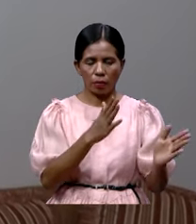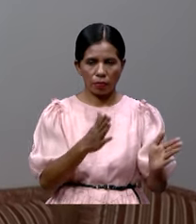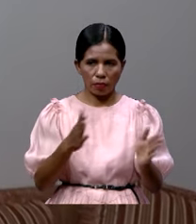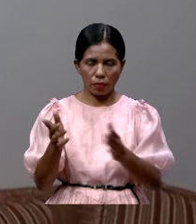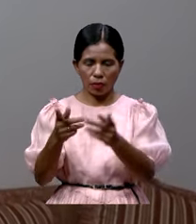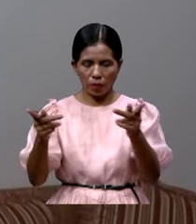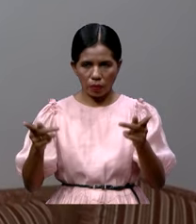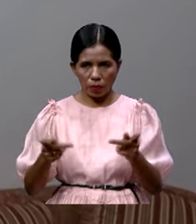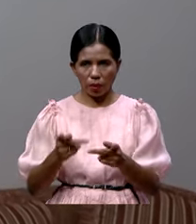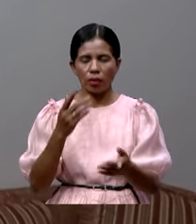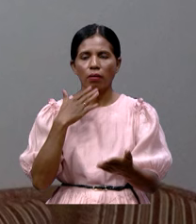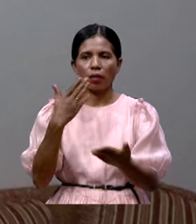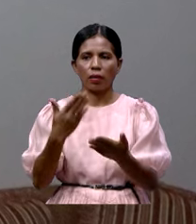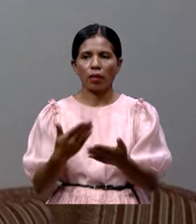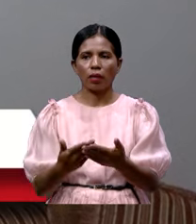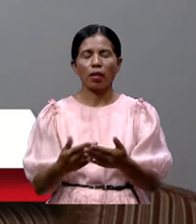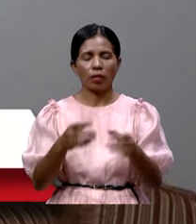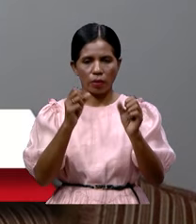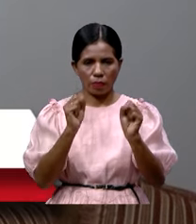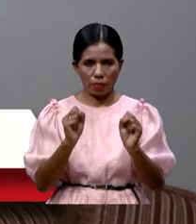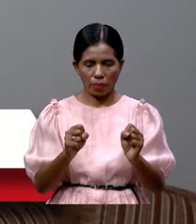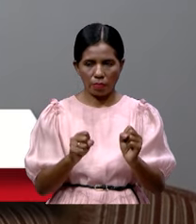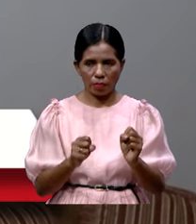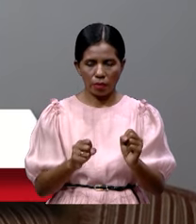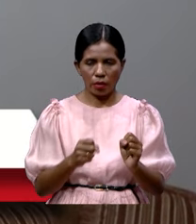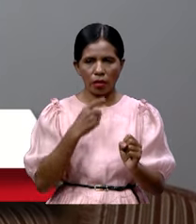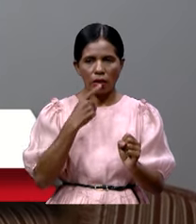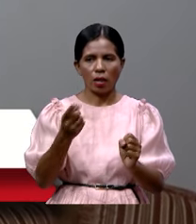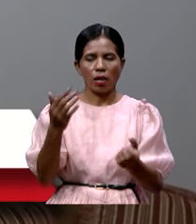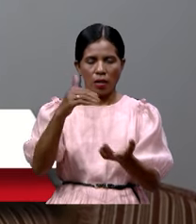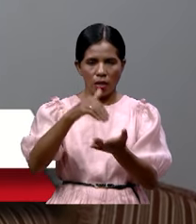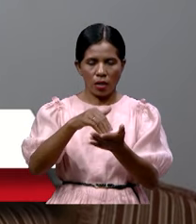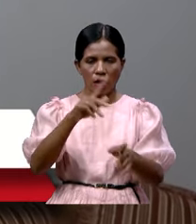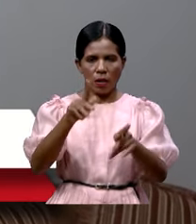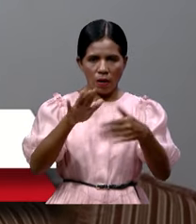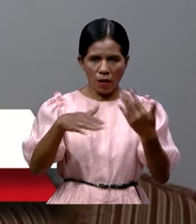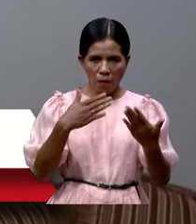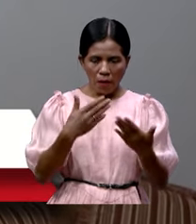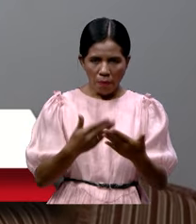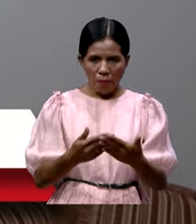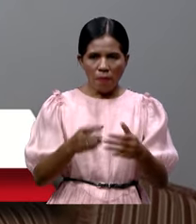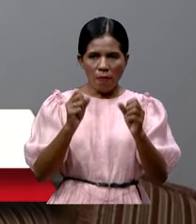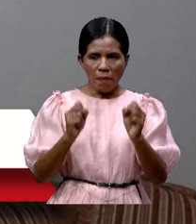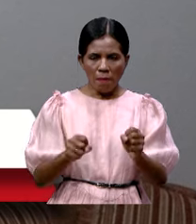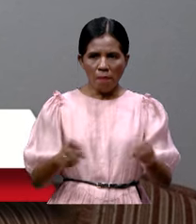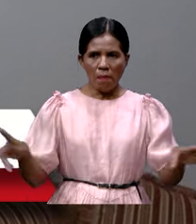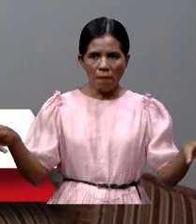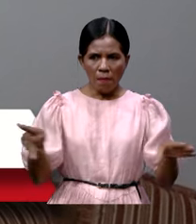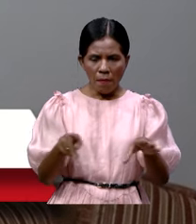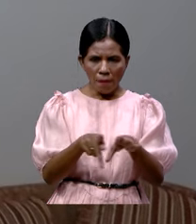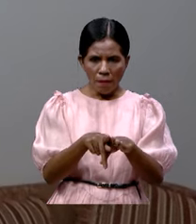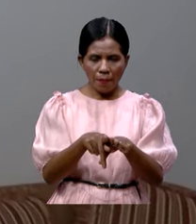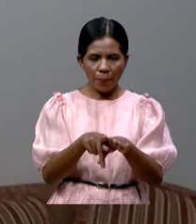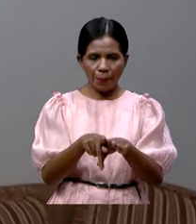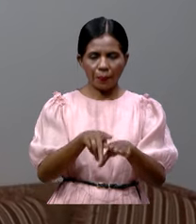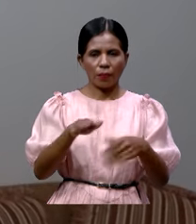fatin no condição nebe dia par atnu ne encoraja fila fali ita ne elector sira, bele participa máximo